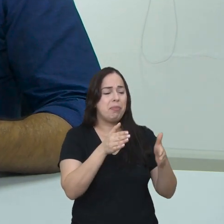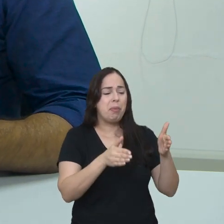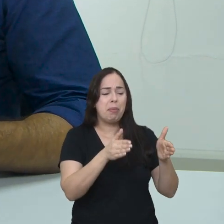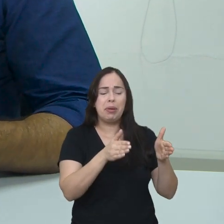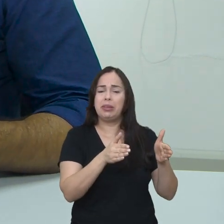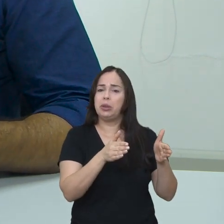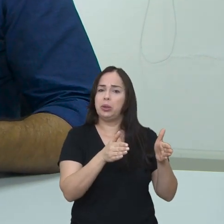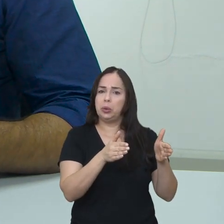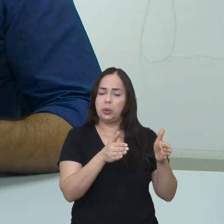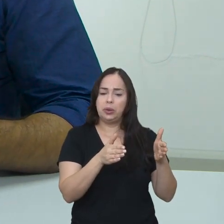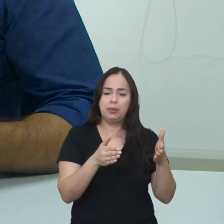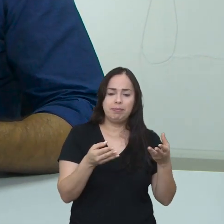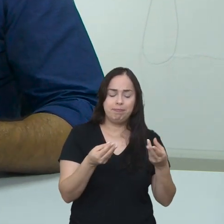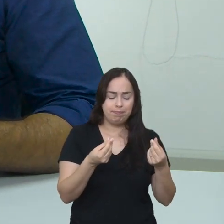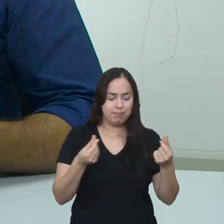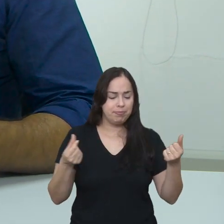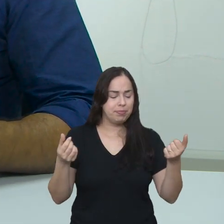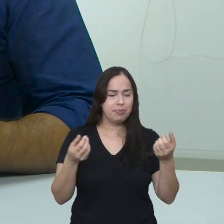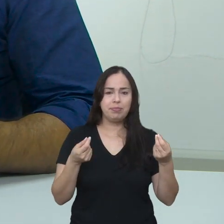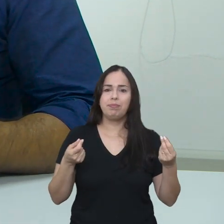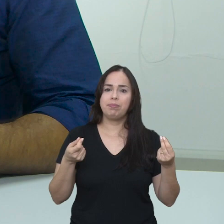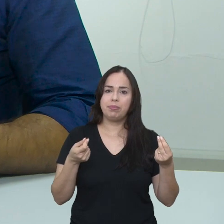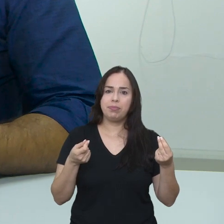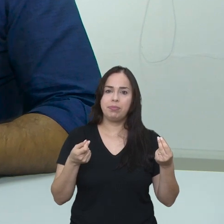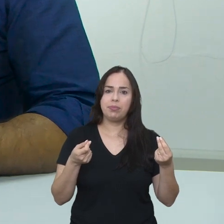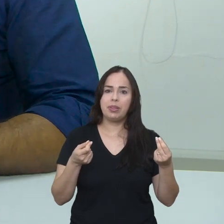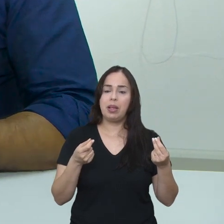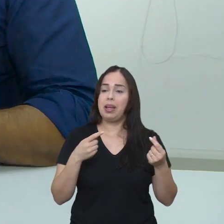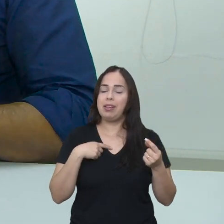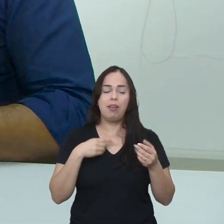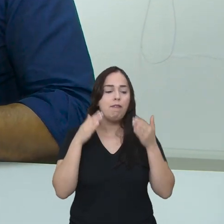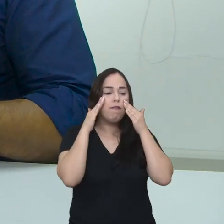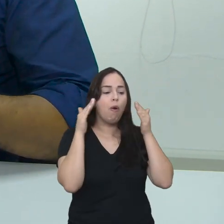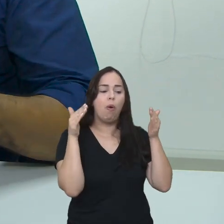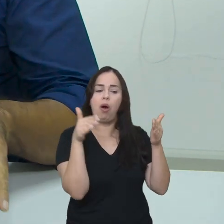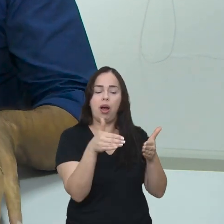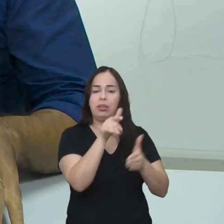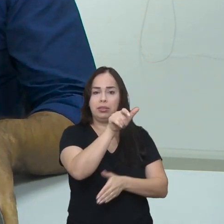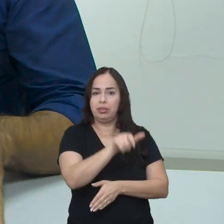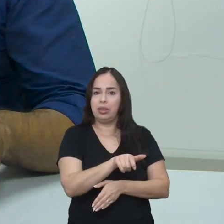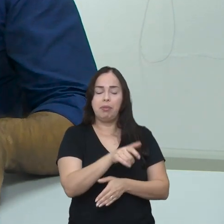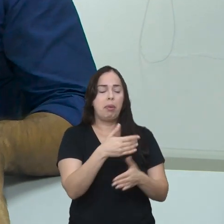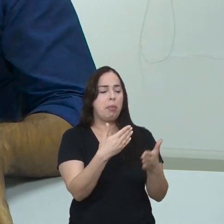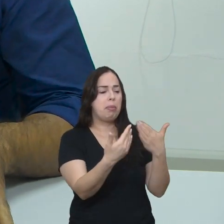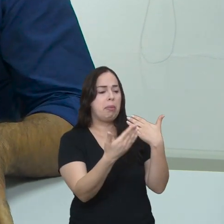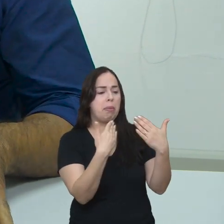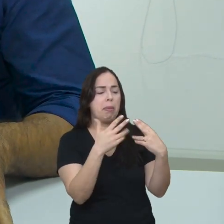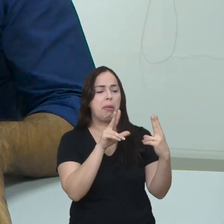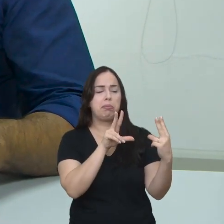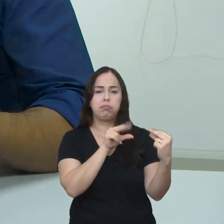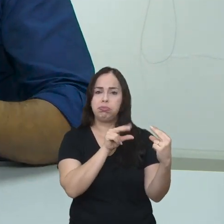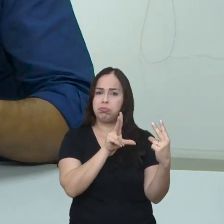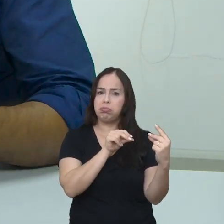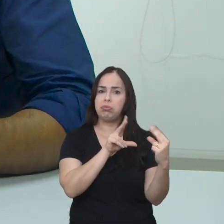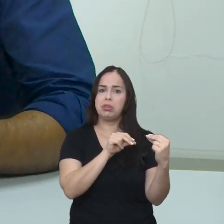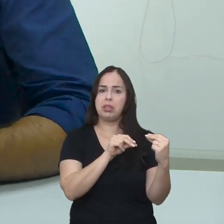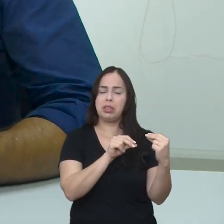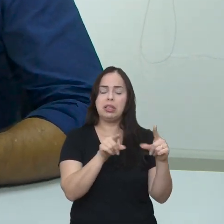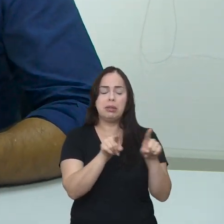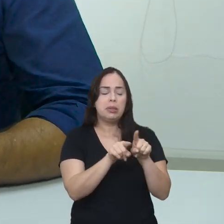naqueles momentos assim bem vão dizer assim bem exclusivo né para